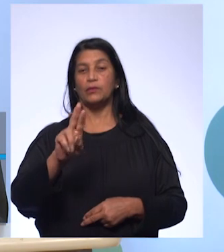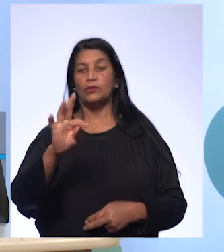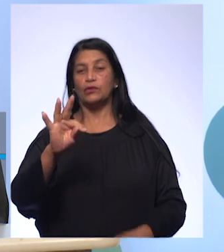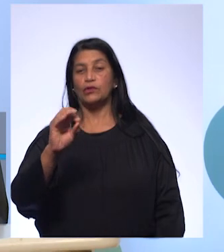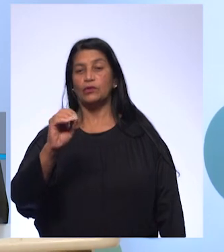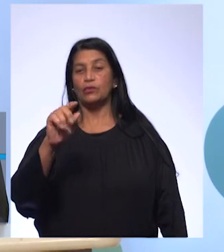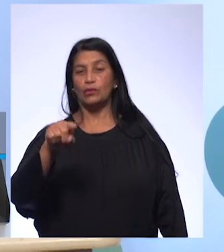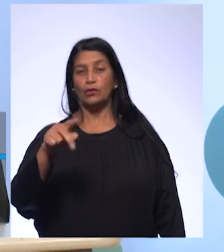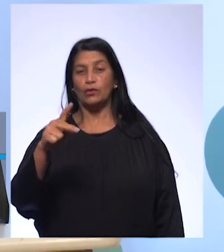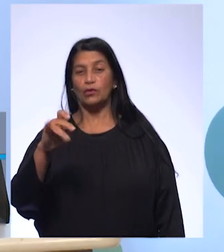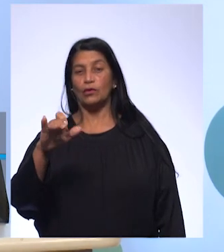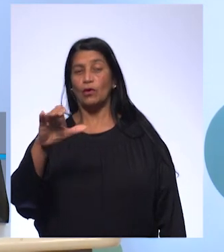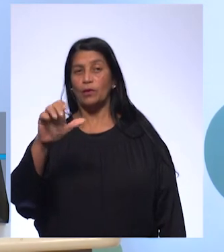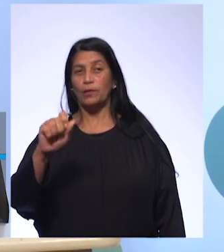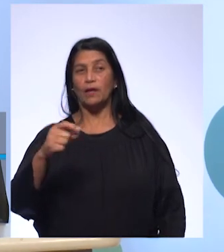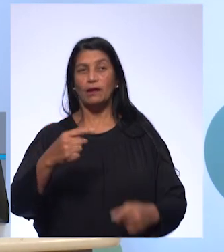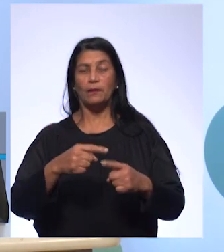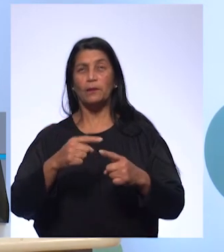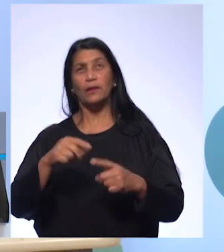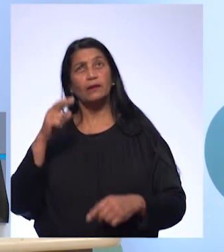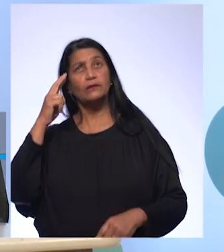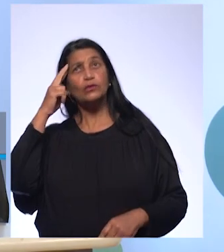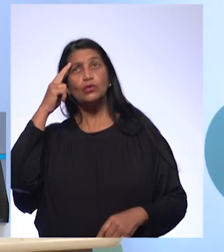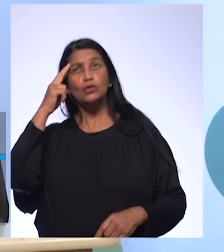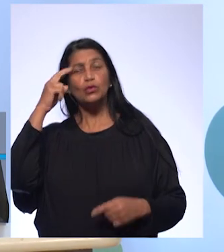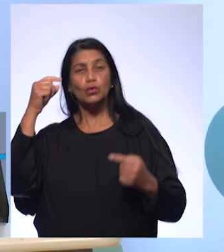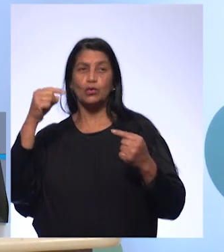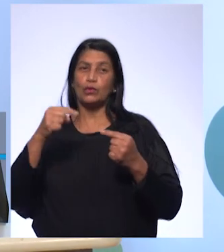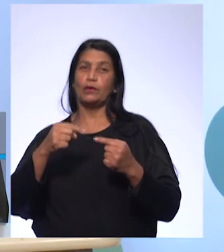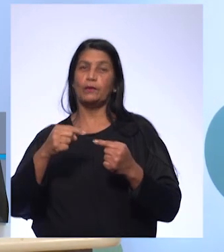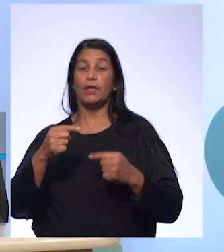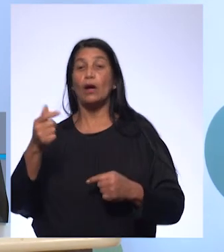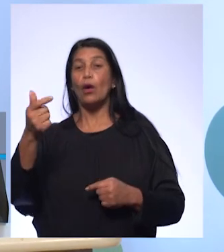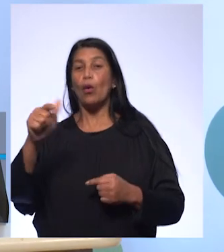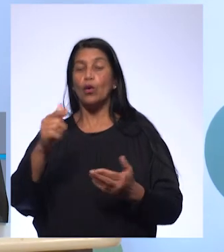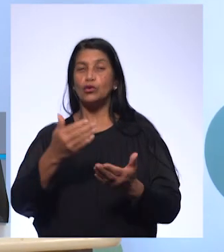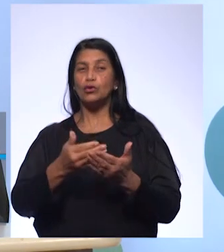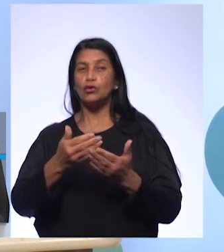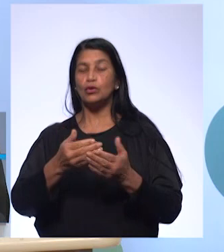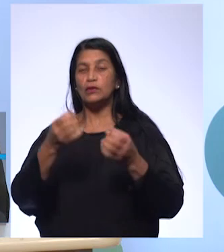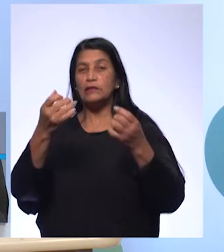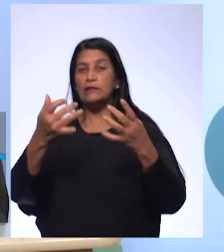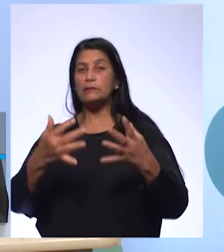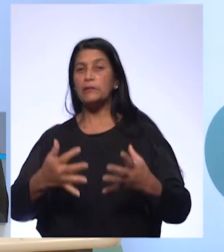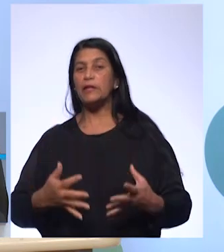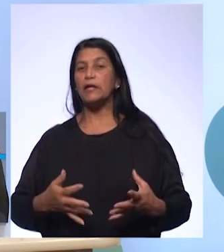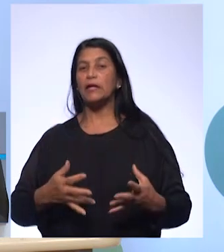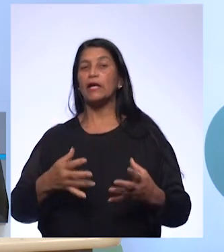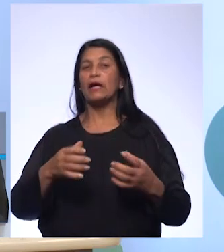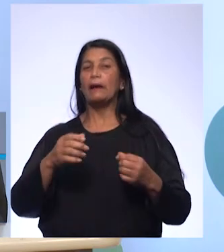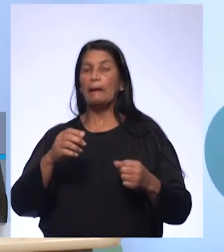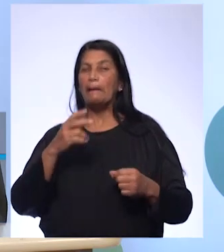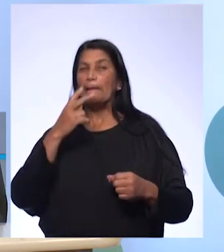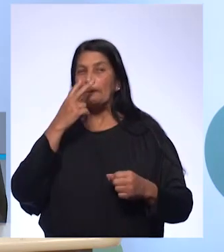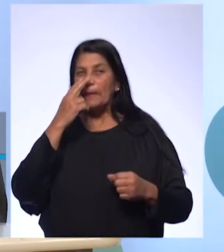sonho. E aí, outros estudantes estão aqui apontando a ideia da utopia como uma impossibilidade